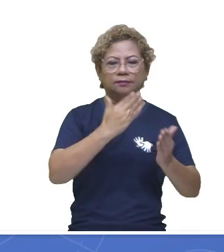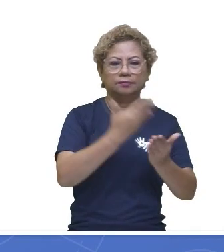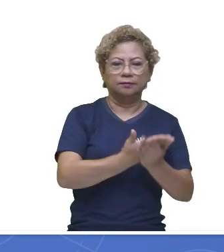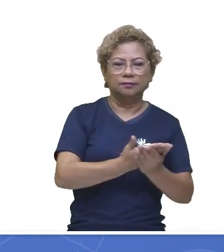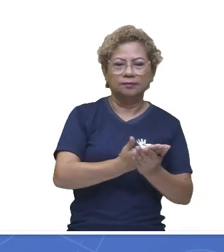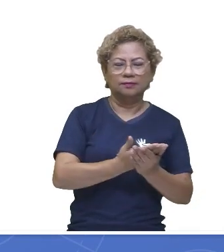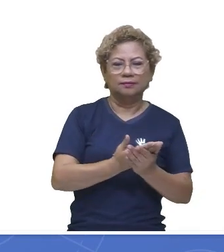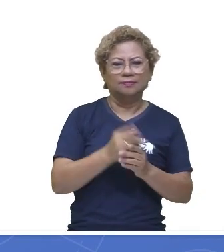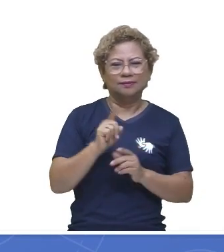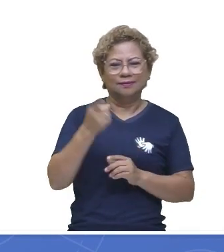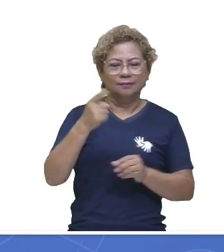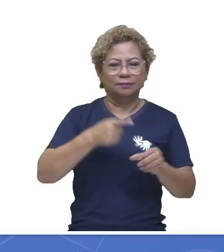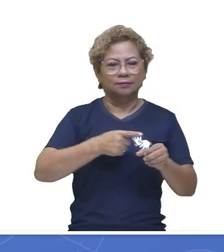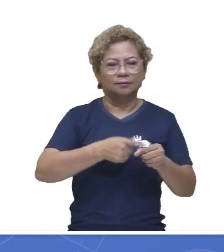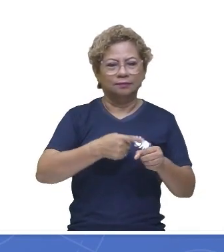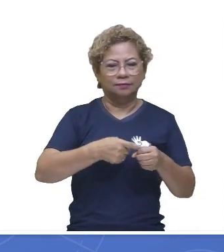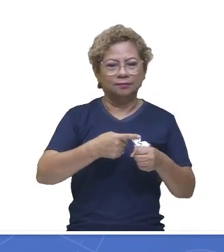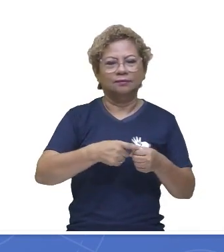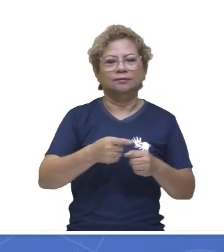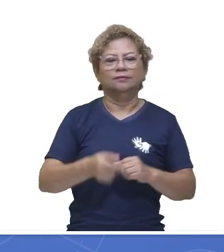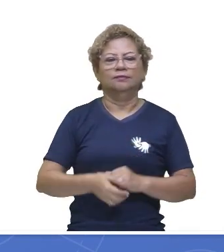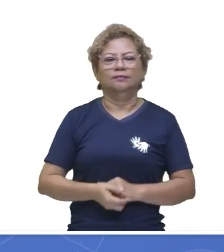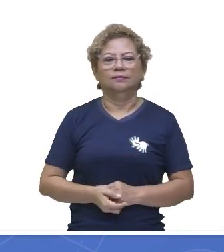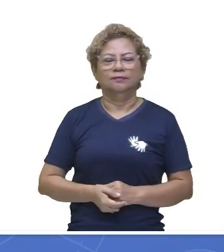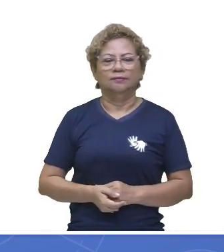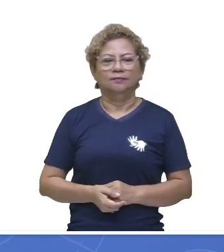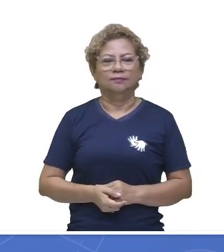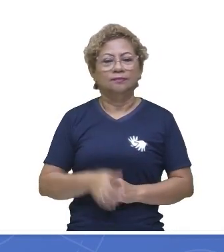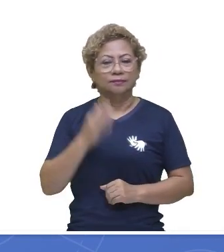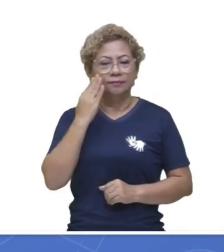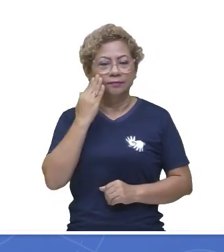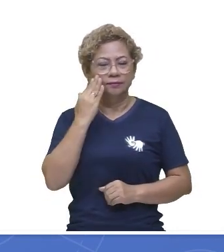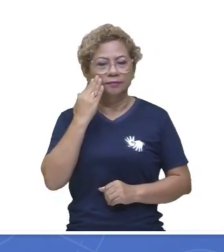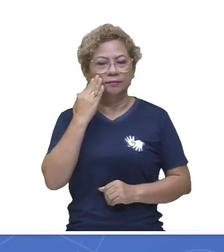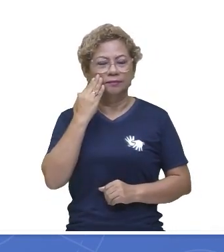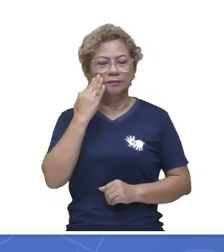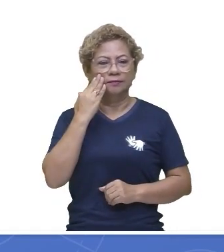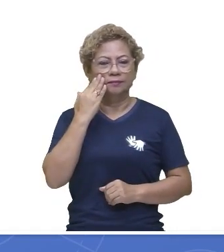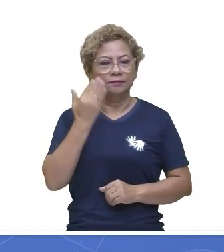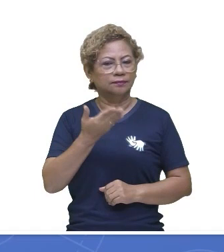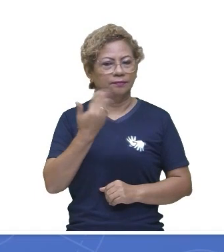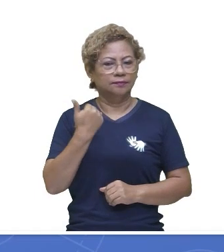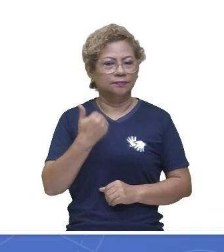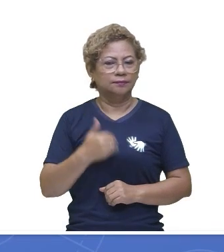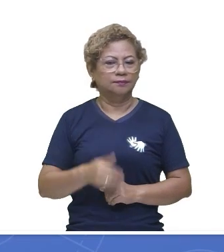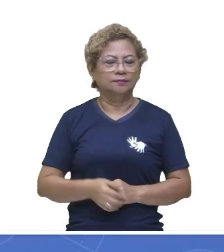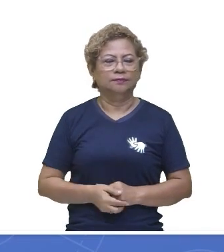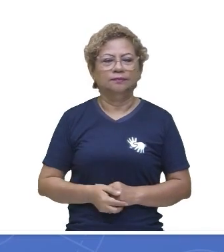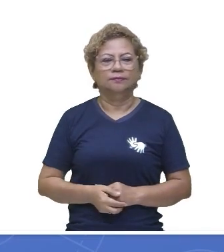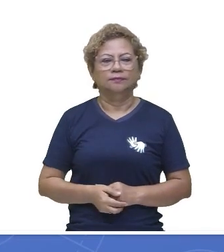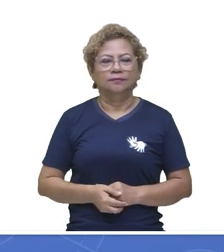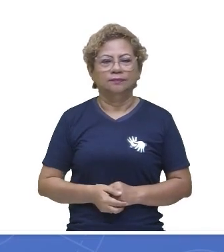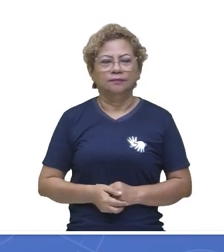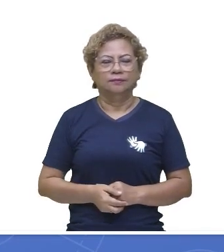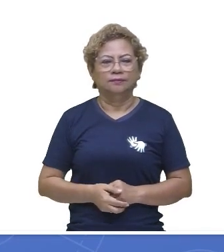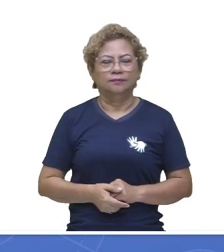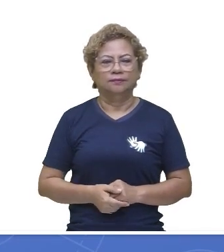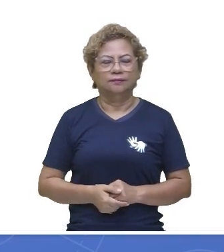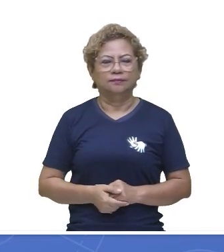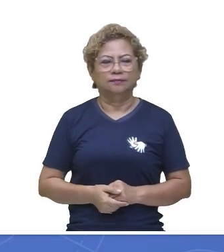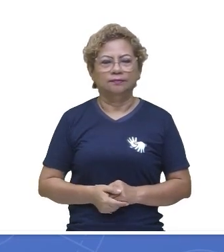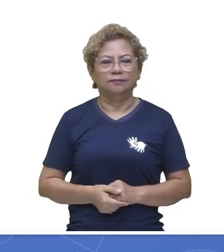bem, vamos conhecer então qual é a resposta correta da nossa primeira questão. Vamos colocar aqui na nossa TV